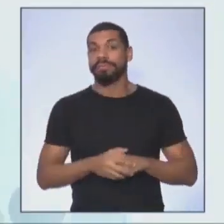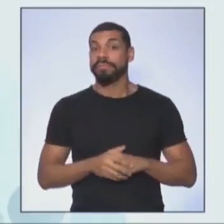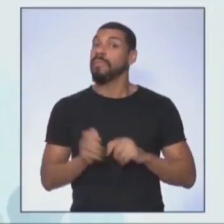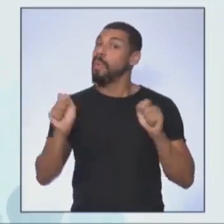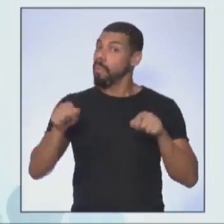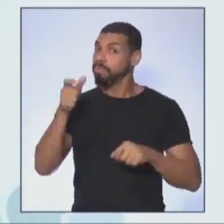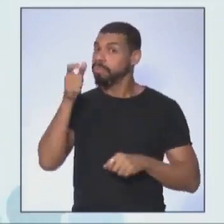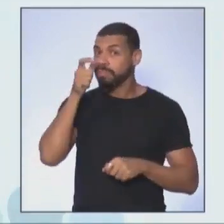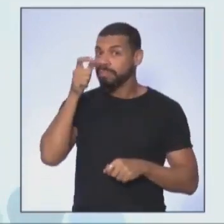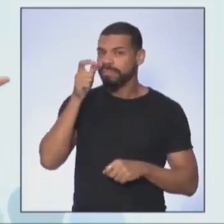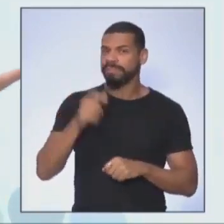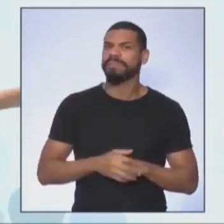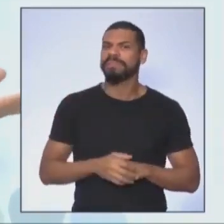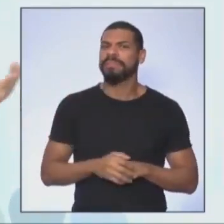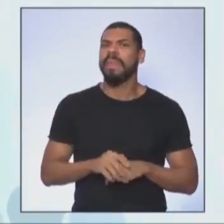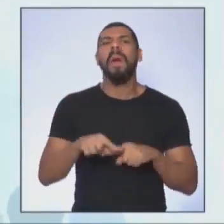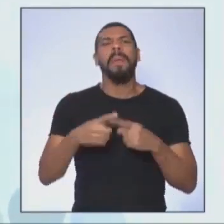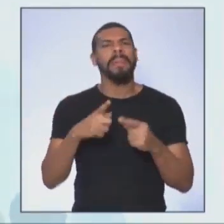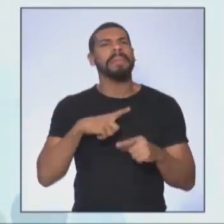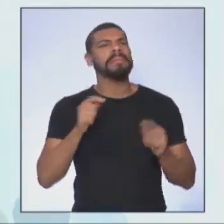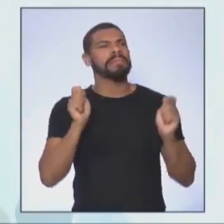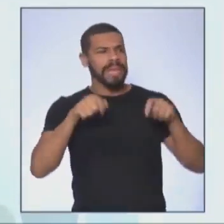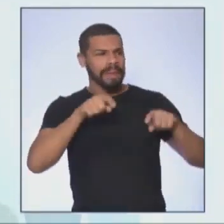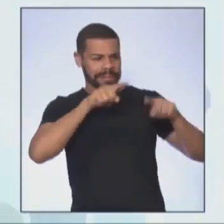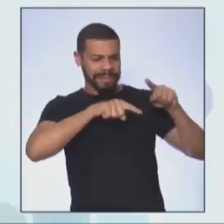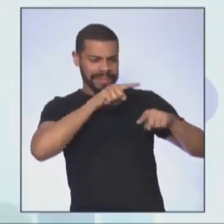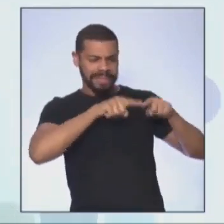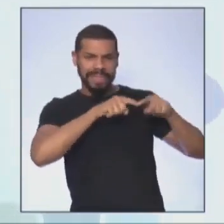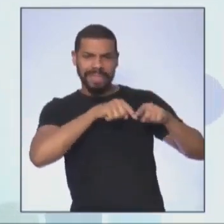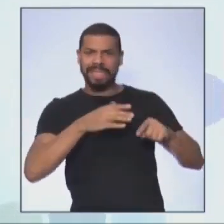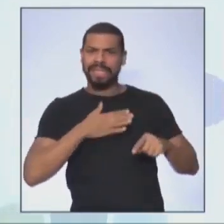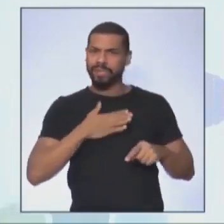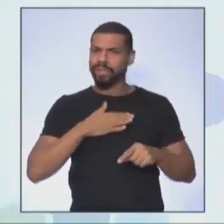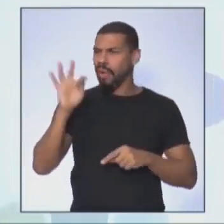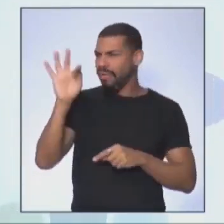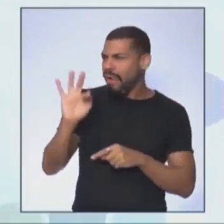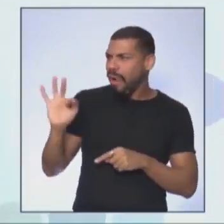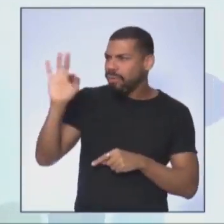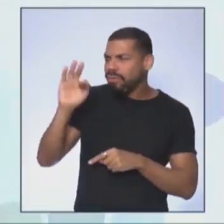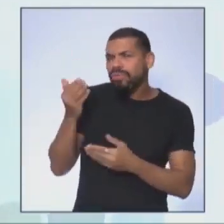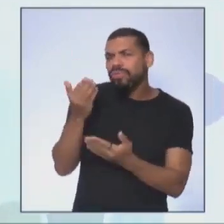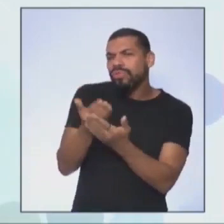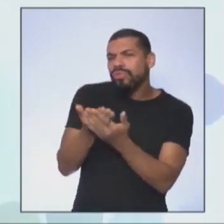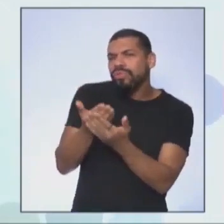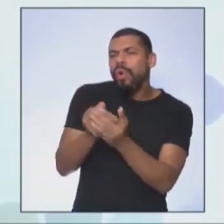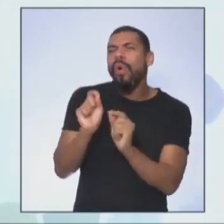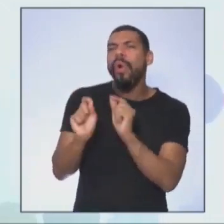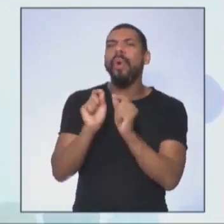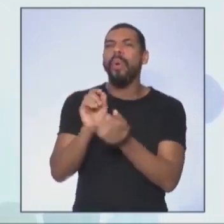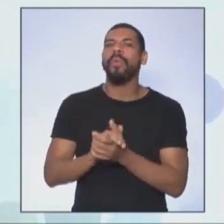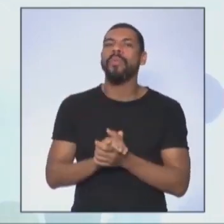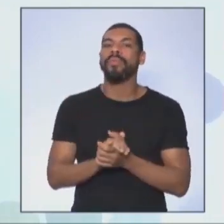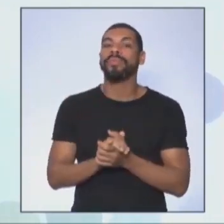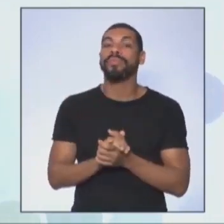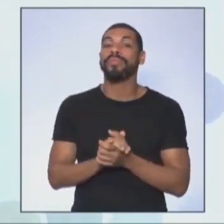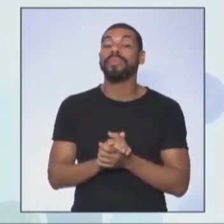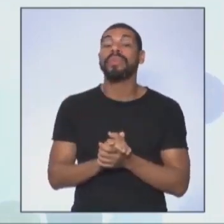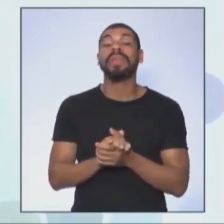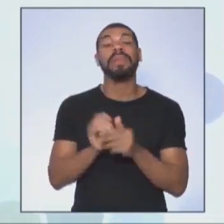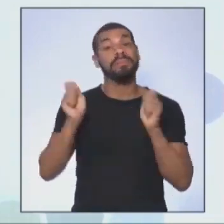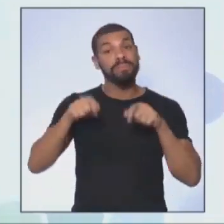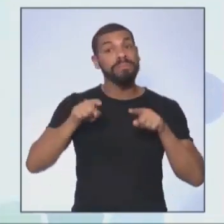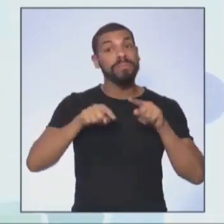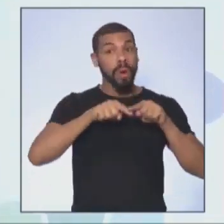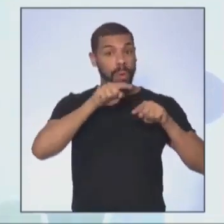ver. Consegue. Agora, existe um instrumento também na faculdade, pelo menos a gente usou bastante, chama osciloscópio, que ele acaba produzindo ondas